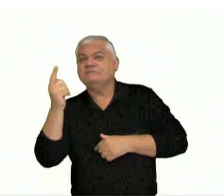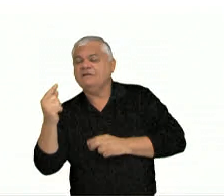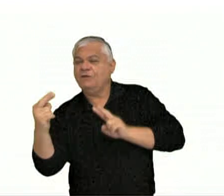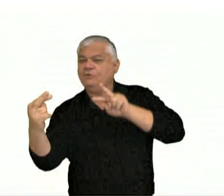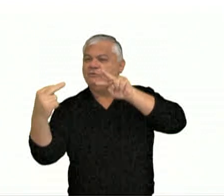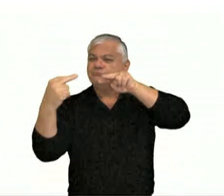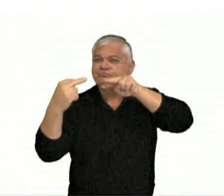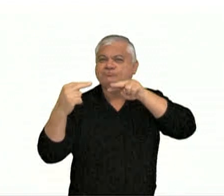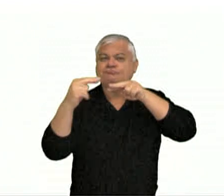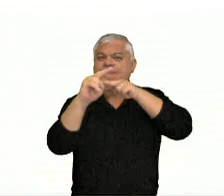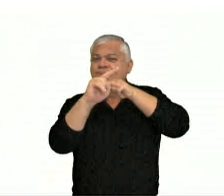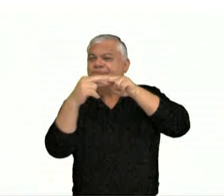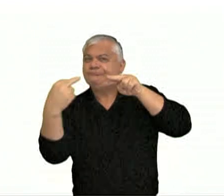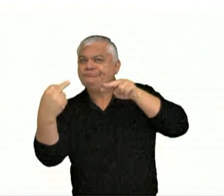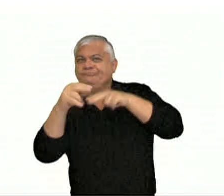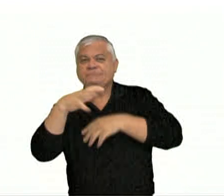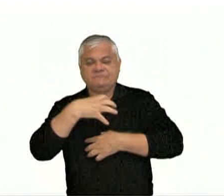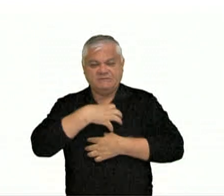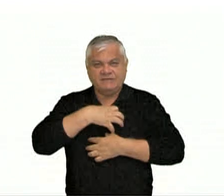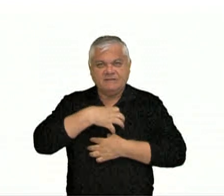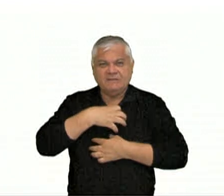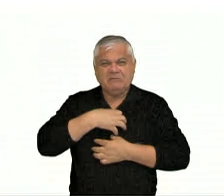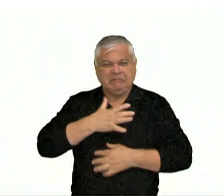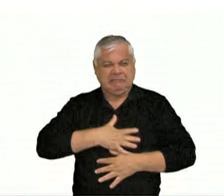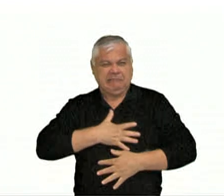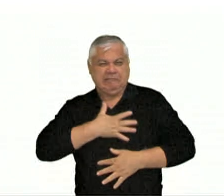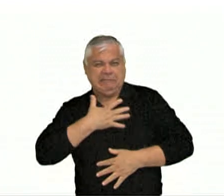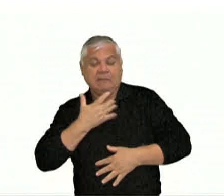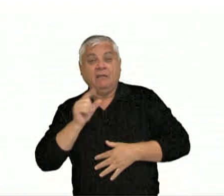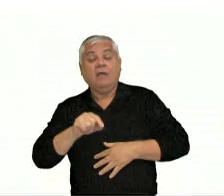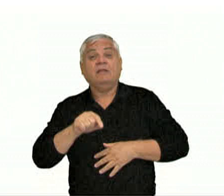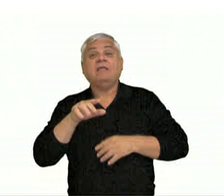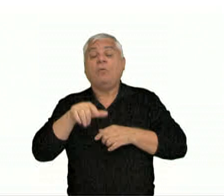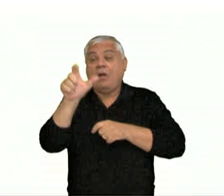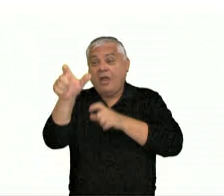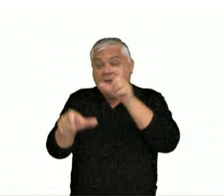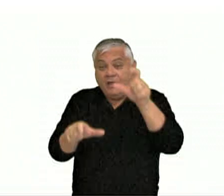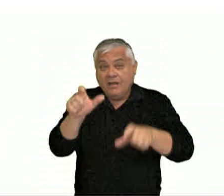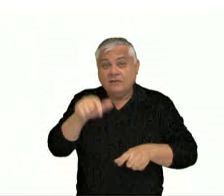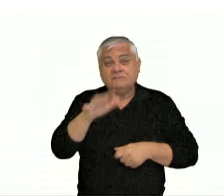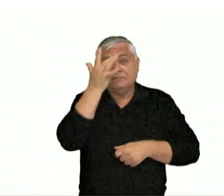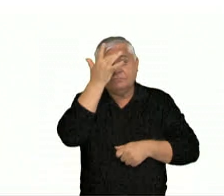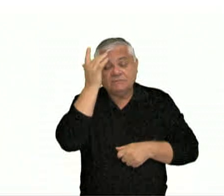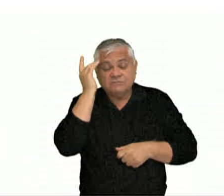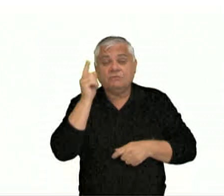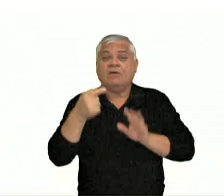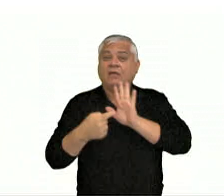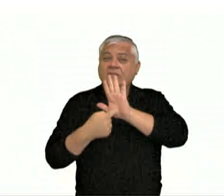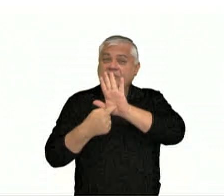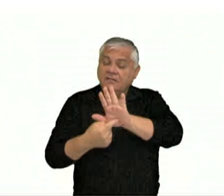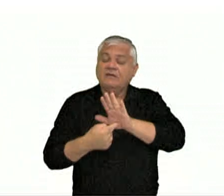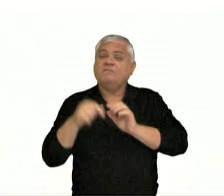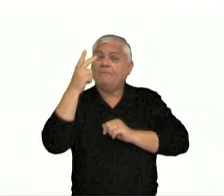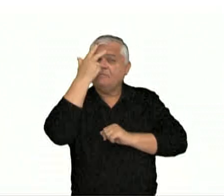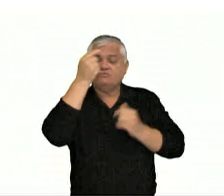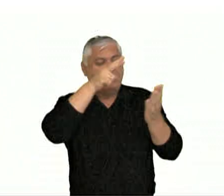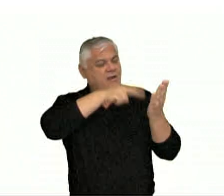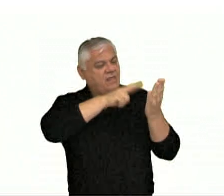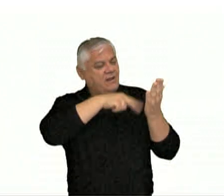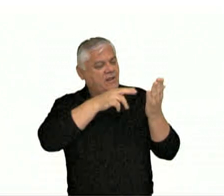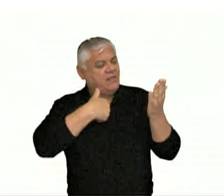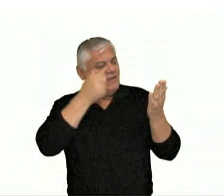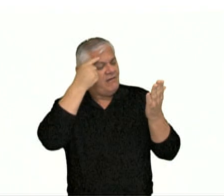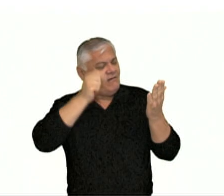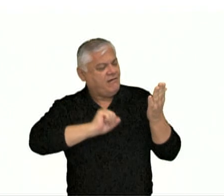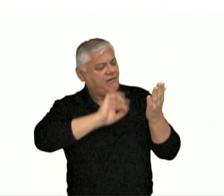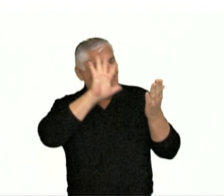a intenção do quê? De caracterizar as personagens e o ambiente, fornecendo ao leitor dados